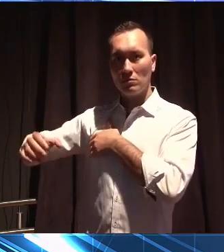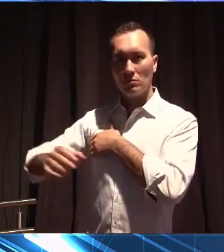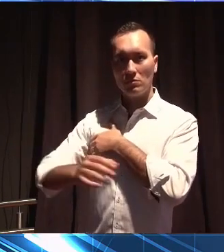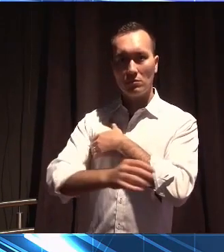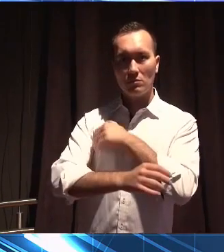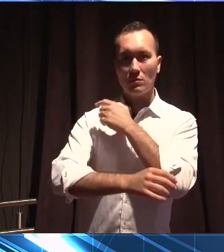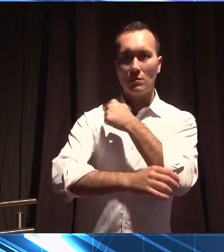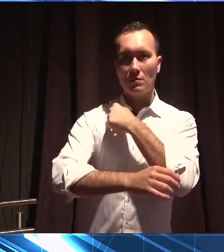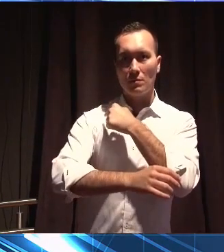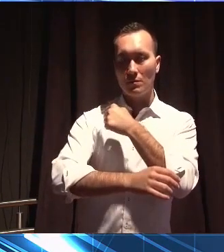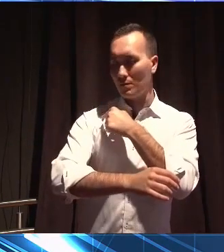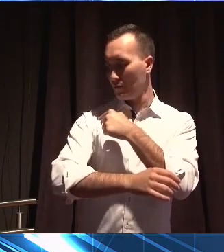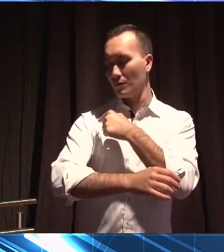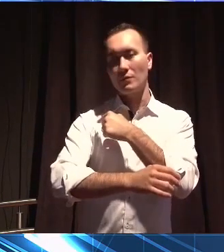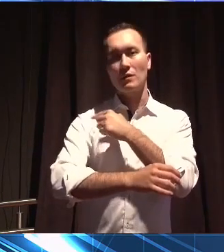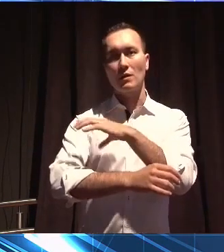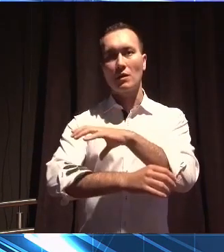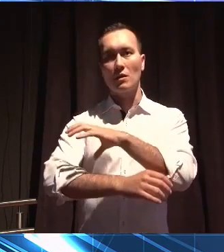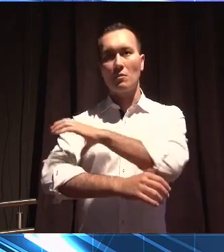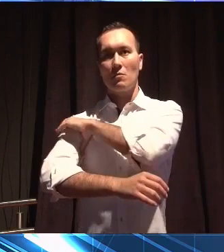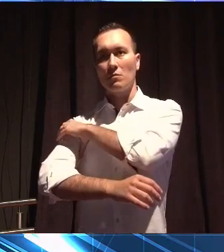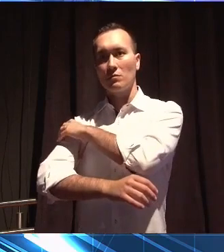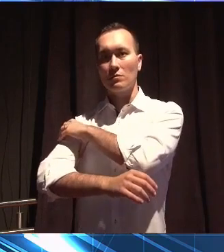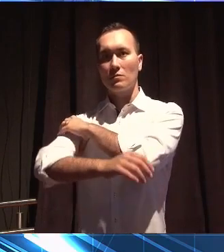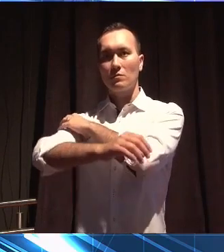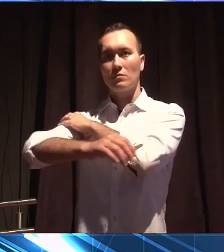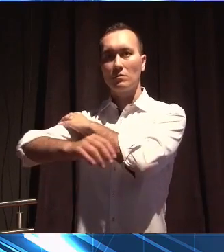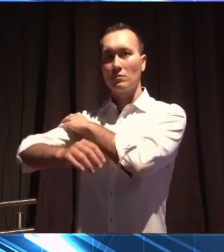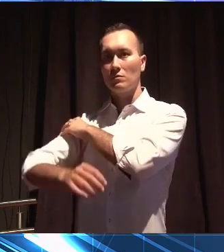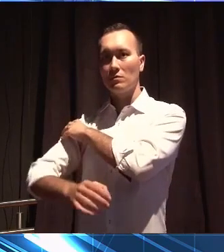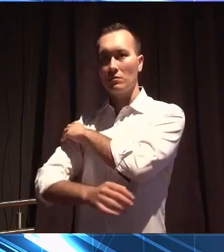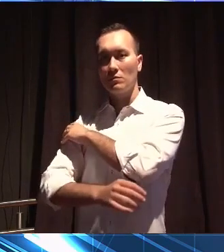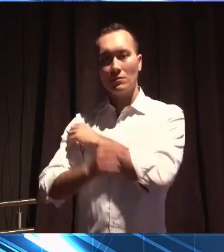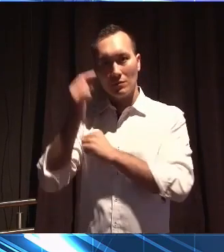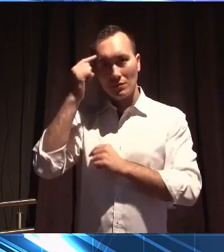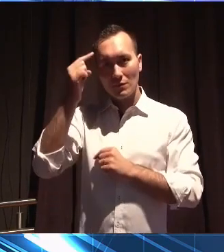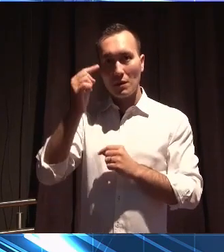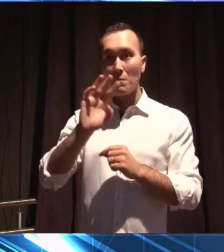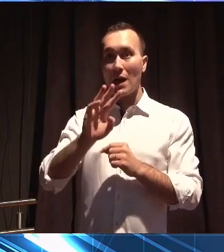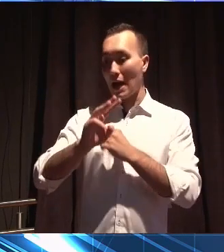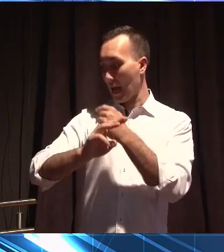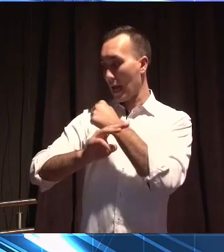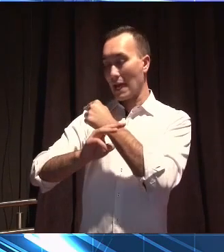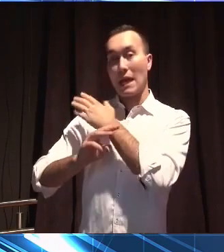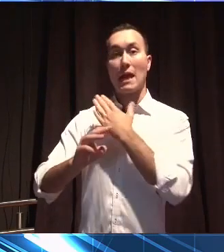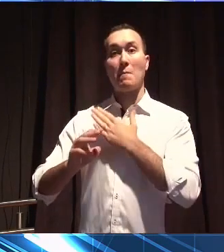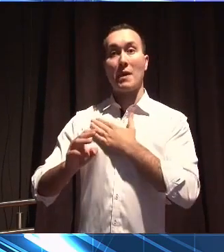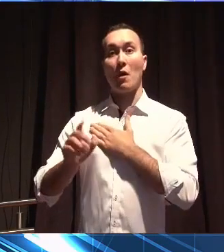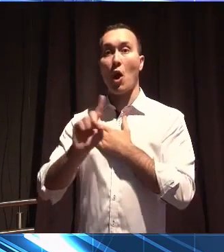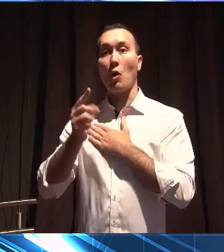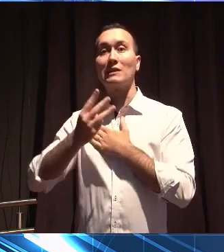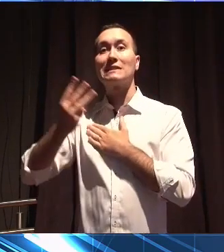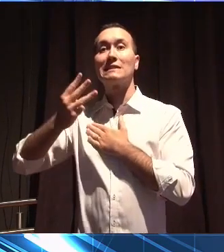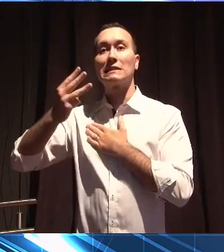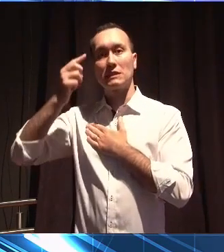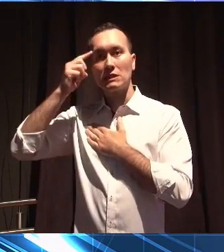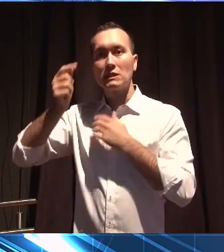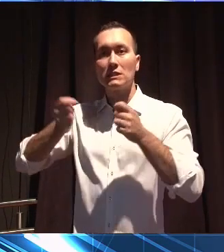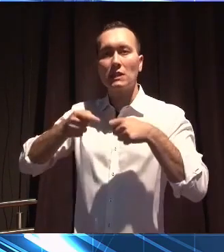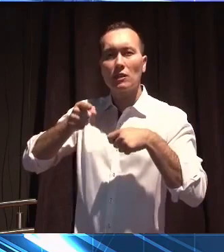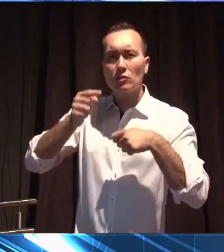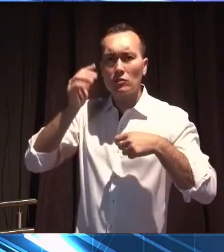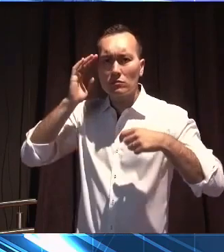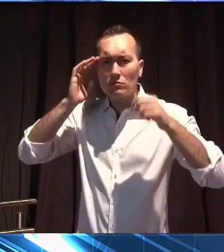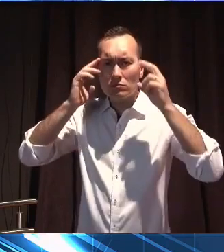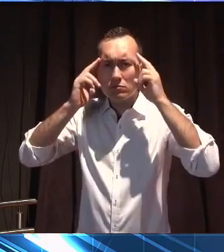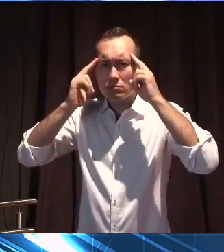neural. Então, tu coloca acoplado num capacete e ele tu consegue controlar esse terceiro braço. Ou, por exemplo, tu ter um controle ali, aquilo